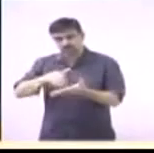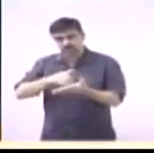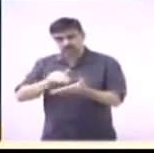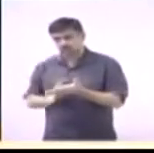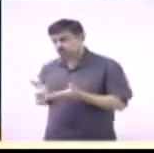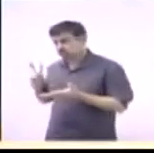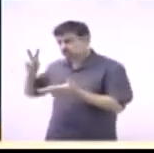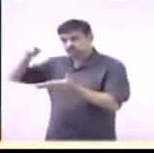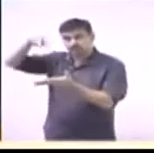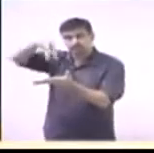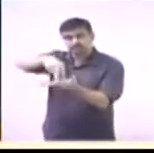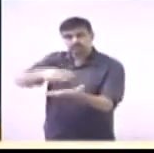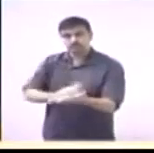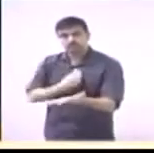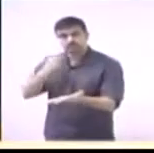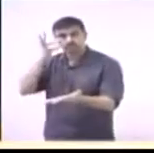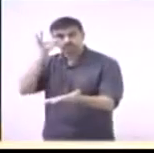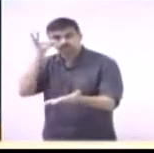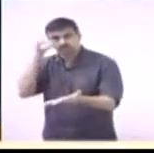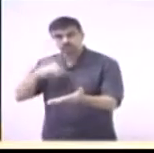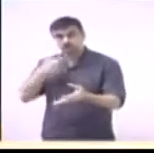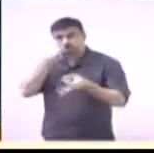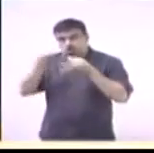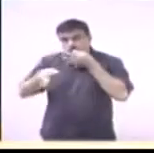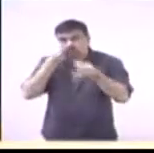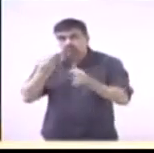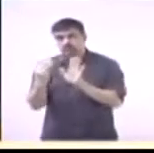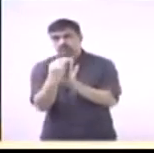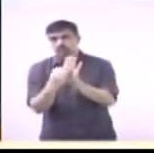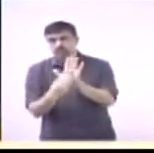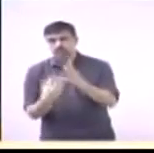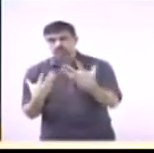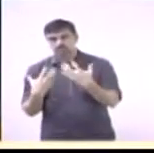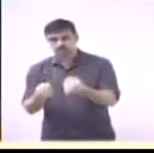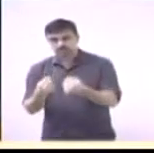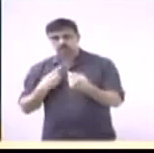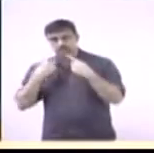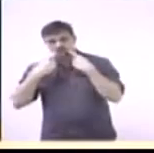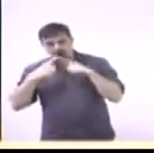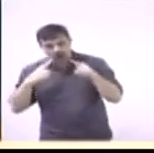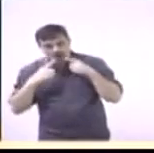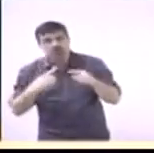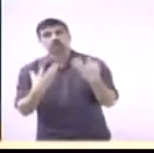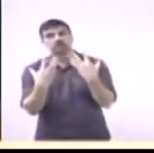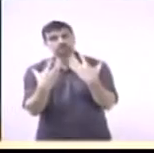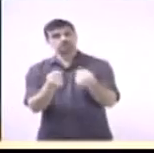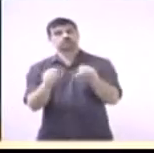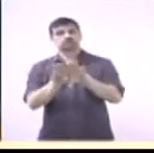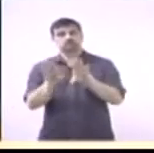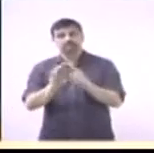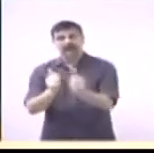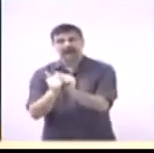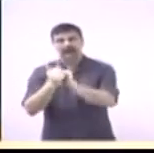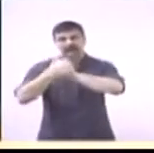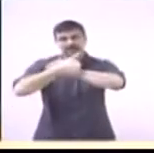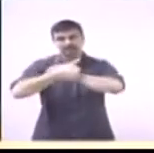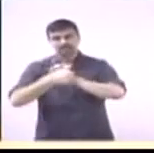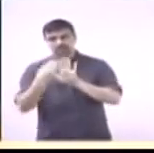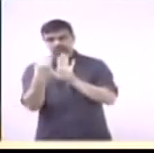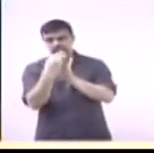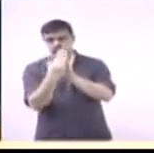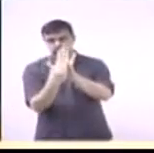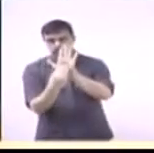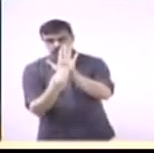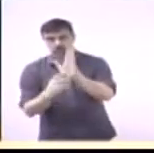dispôs a vir aqui ouvir todas as sugestões, as críticas e os elogios ao plano. Foi adequado